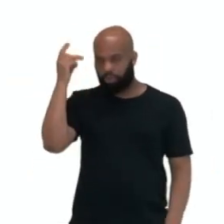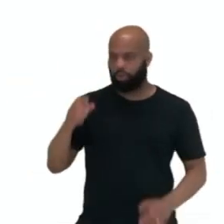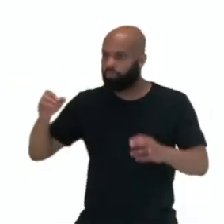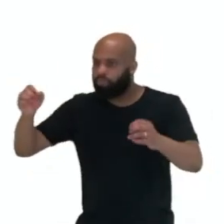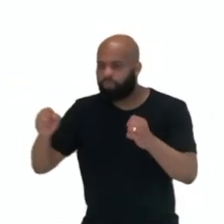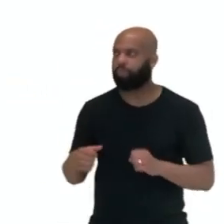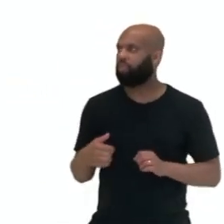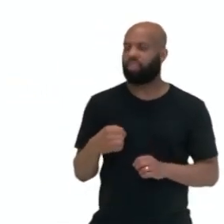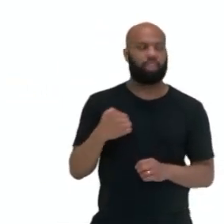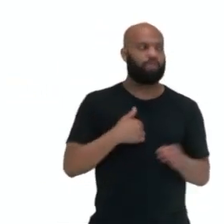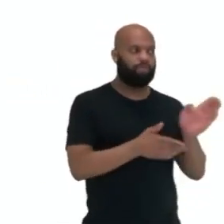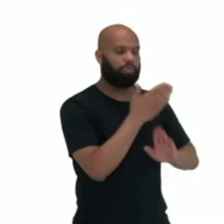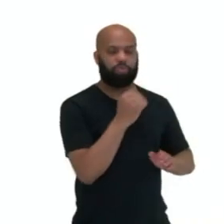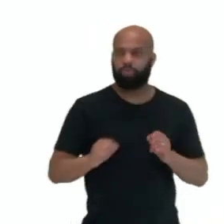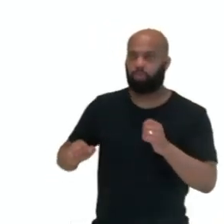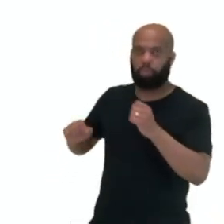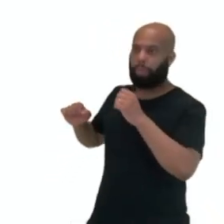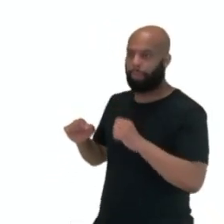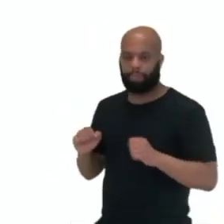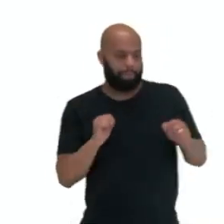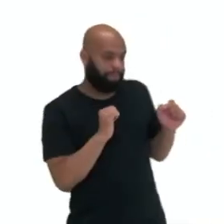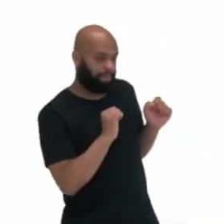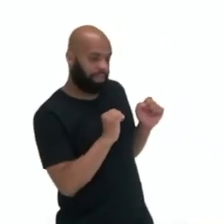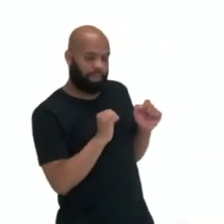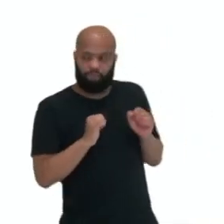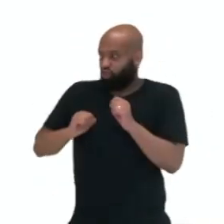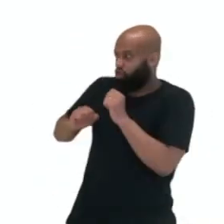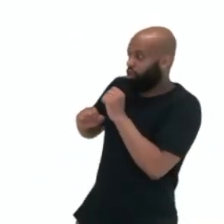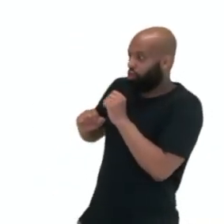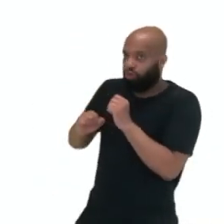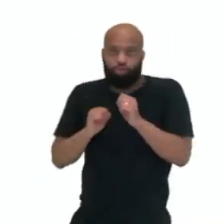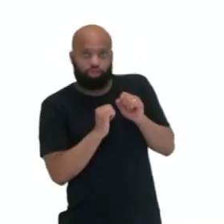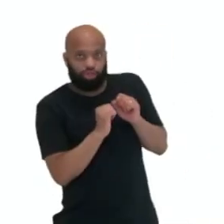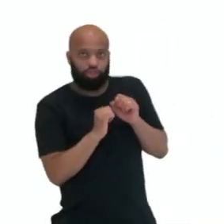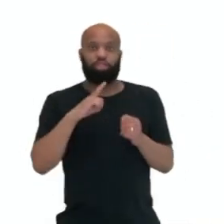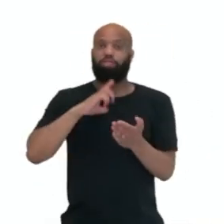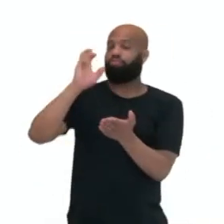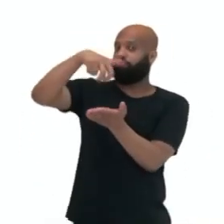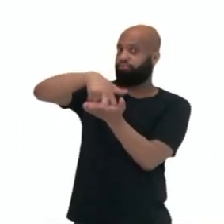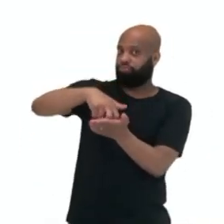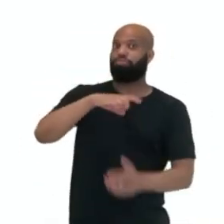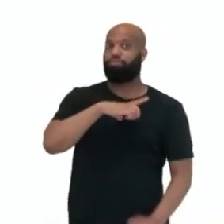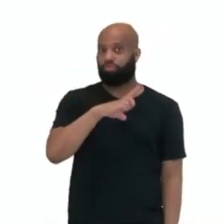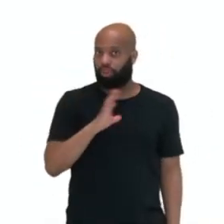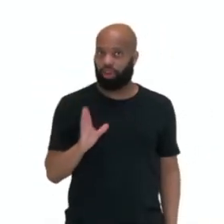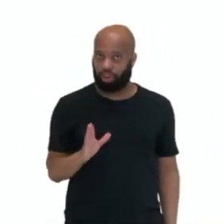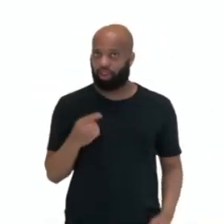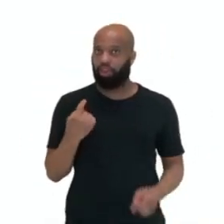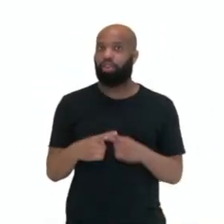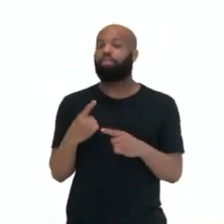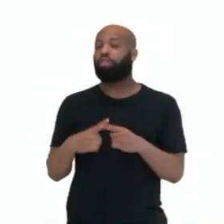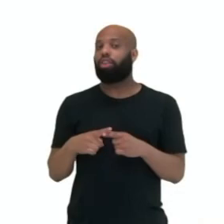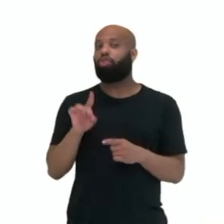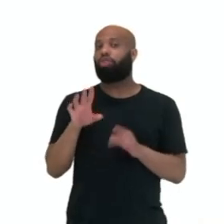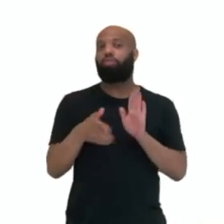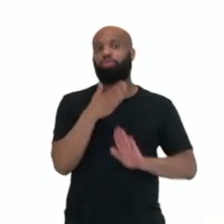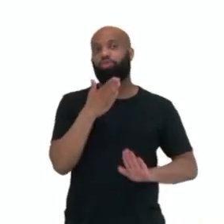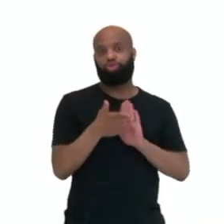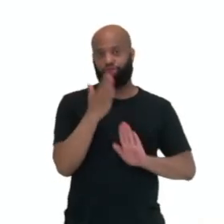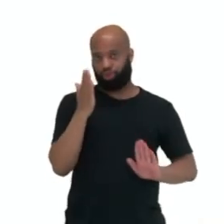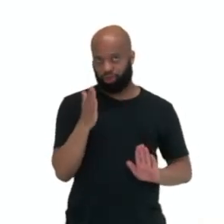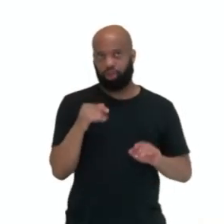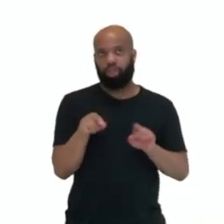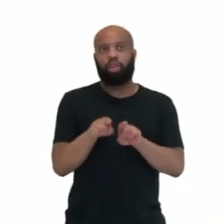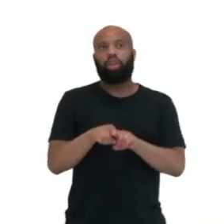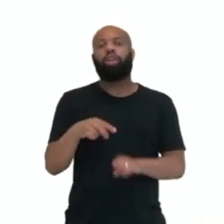fugindo da luta, o outro vem para cima e ele fugindo, se esquivando, ele é punido, tá? por passividade. O que não pode também, golpear